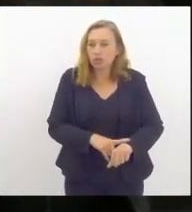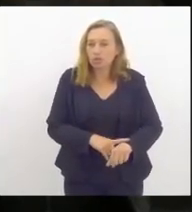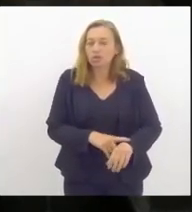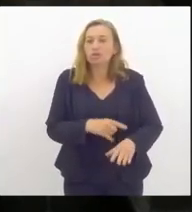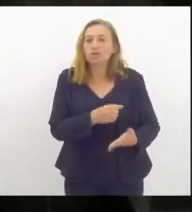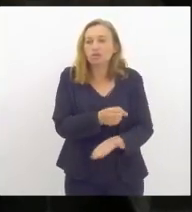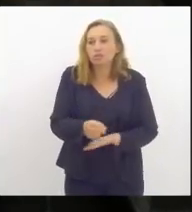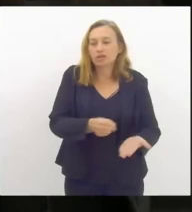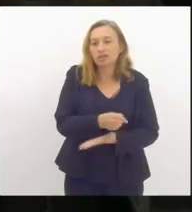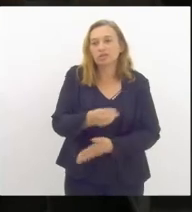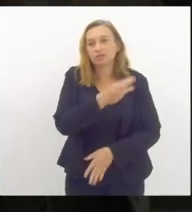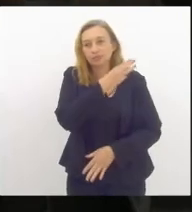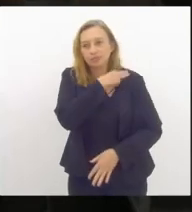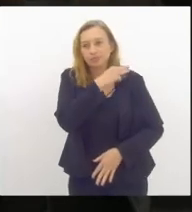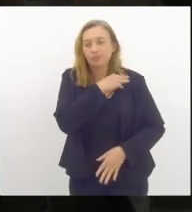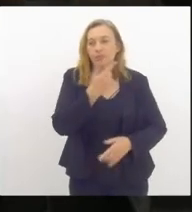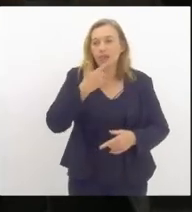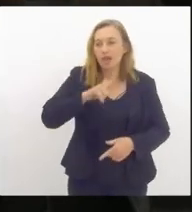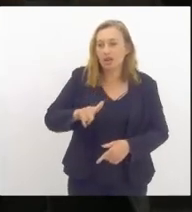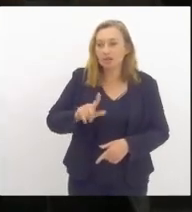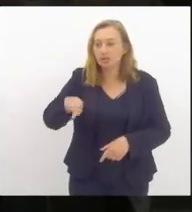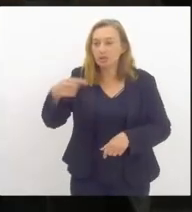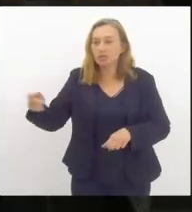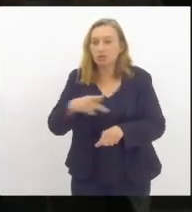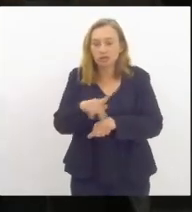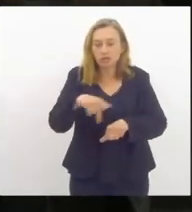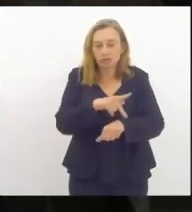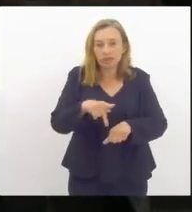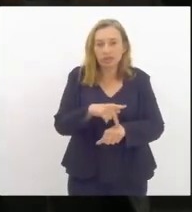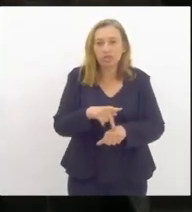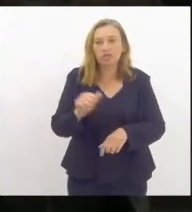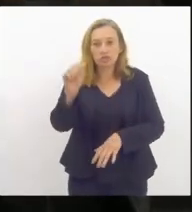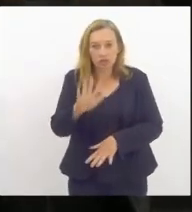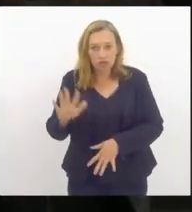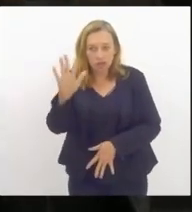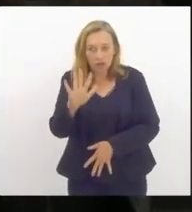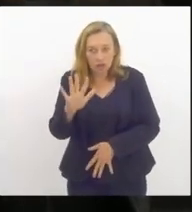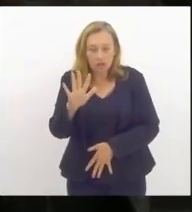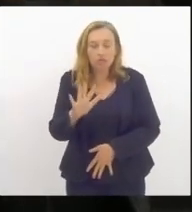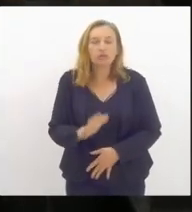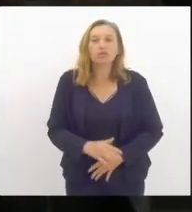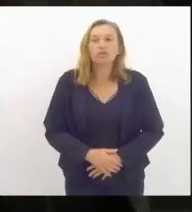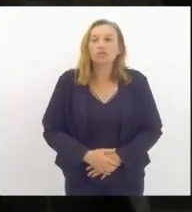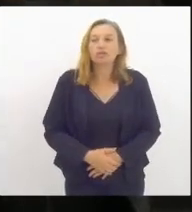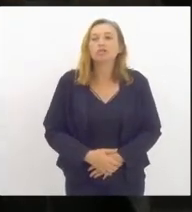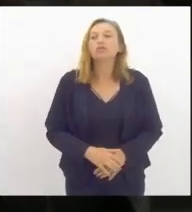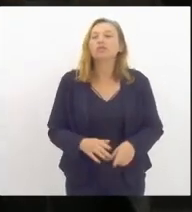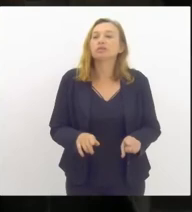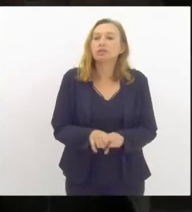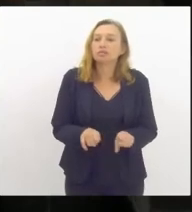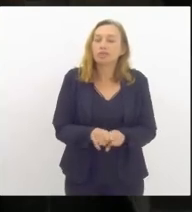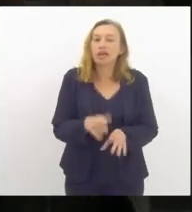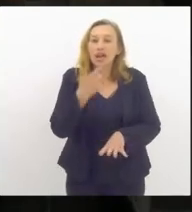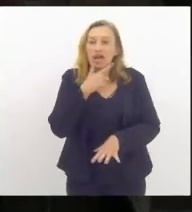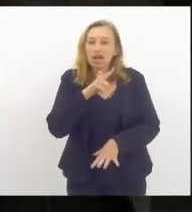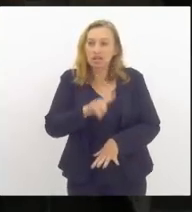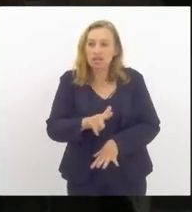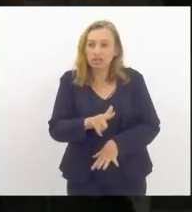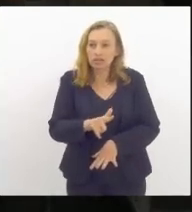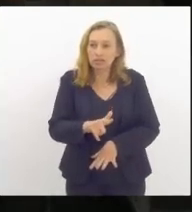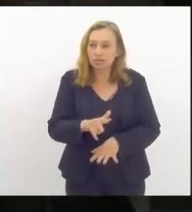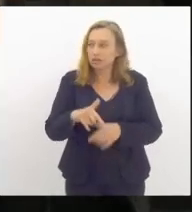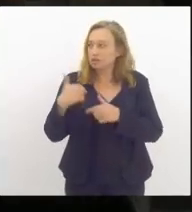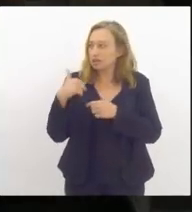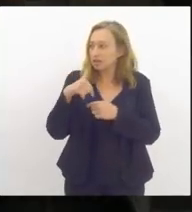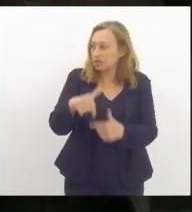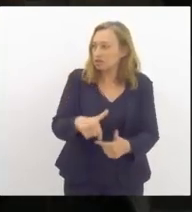o lugar da língua estrangeira lugar das línguas de modo geral não apenas das línguas estrangeiras mas também as nossas línguas dos povos